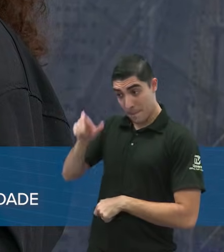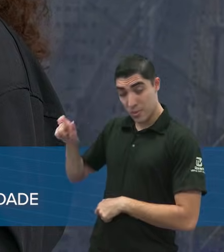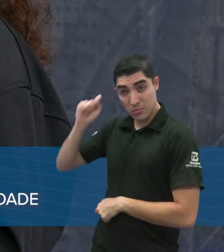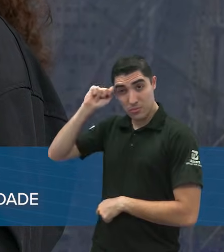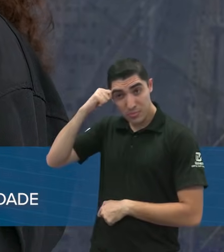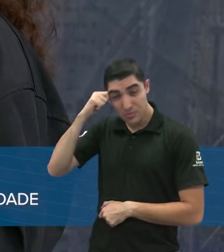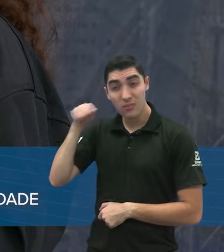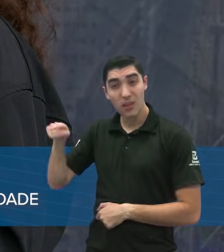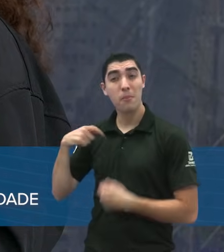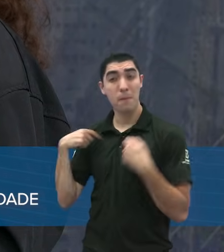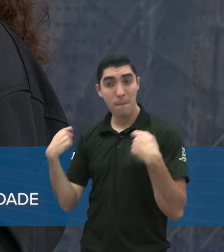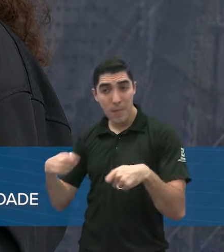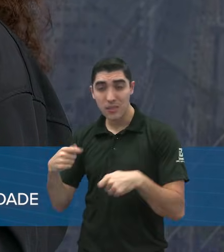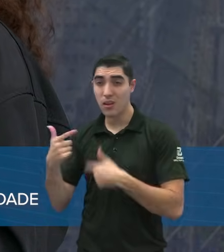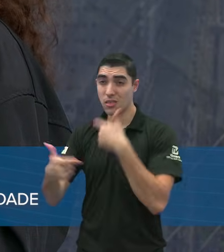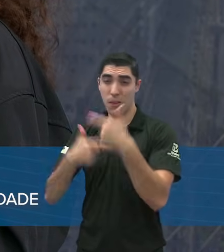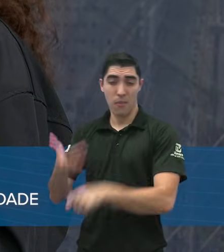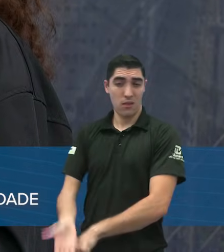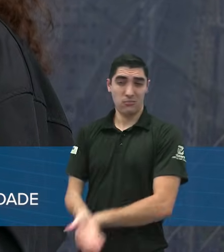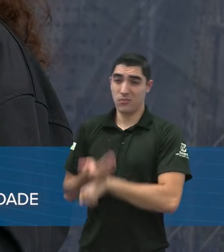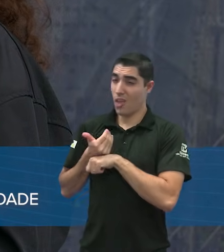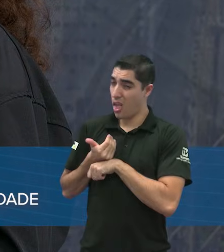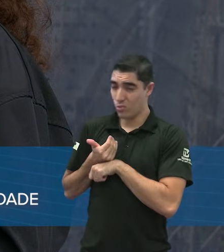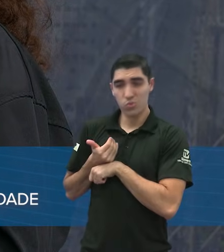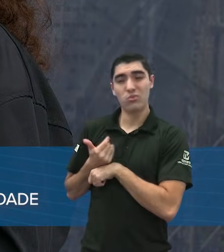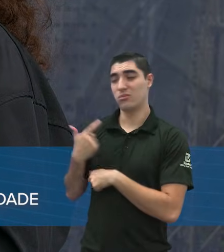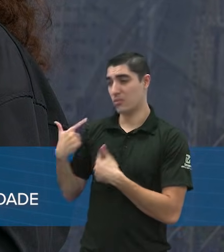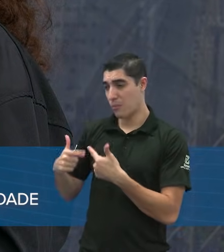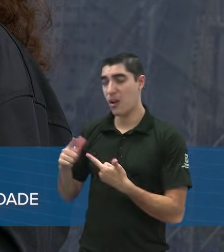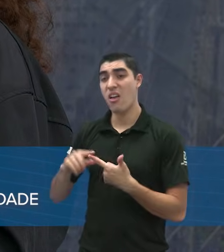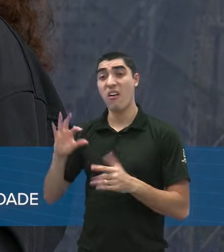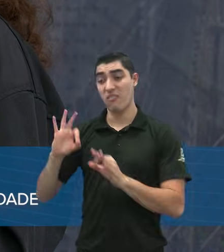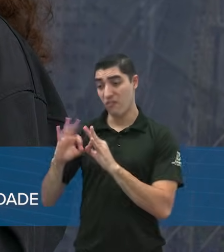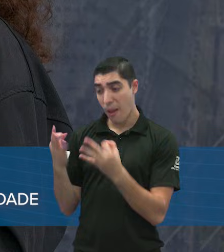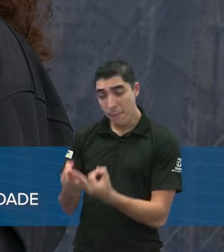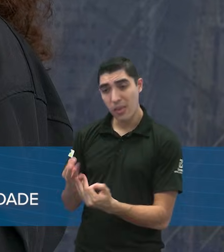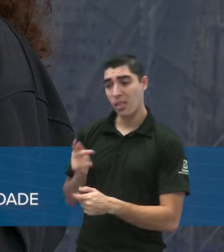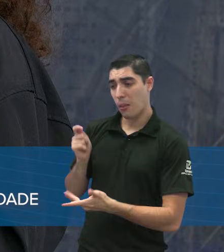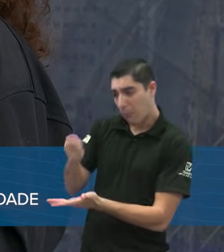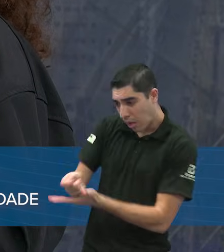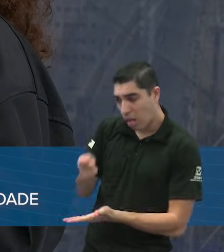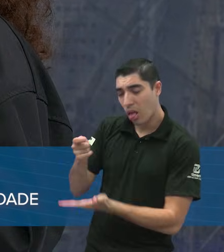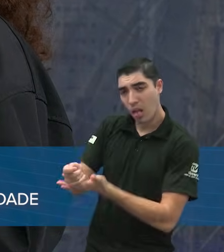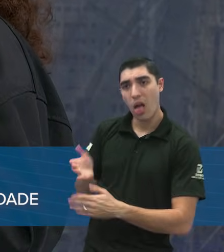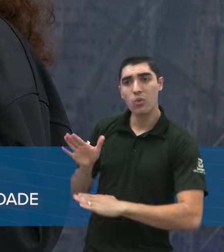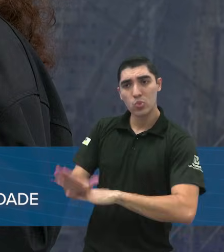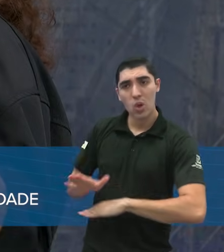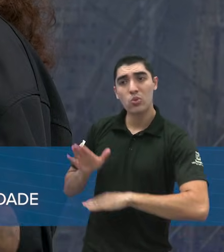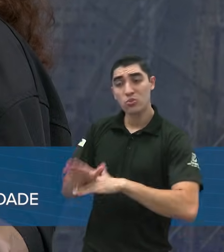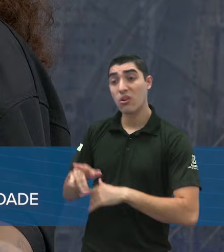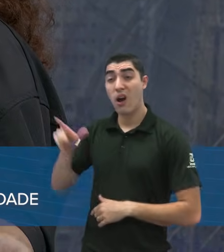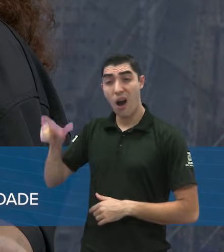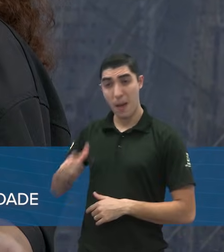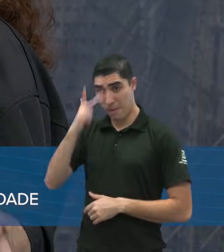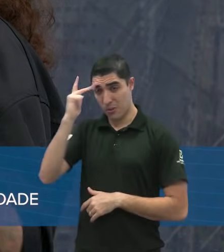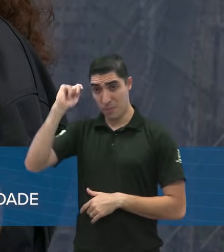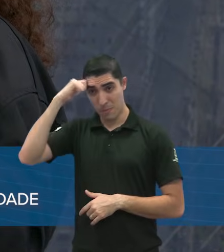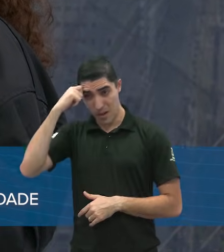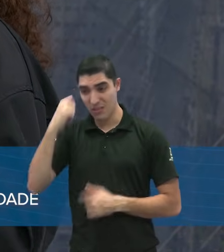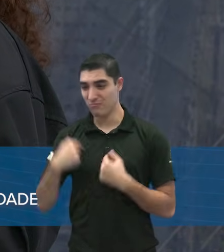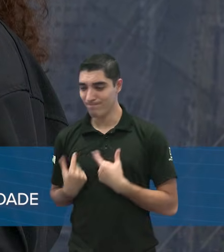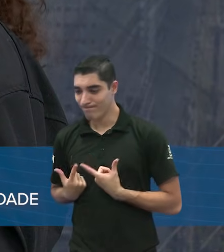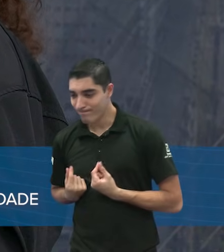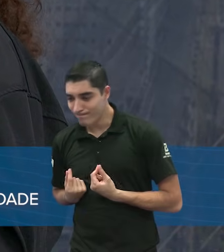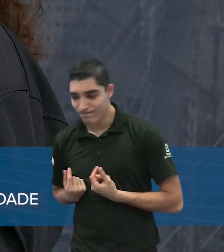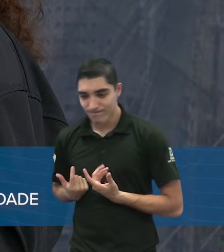fato de trabalham desde muito cedo, sustentam sua família desde muito cedo. Então, a partir do momento que ela deixa de ter aquele sustento para